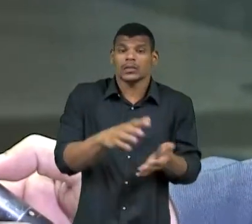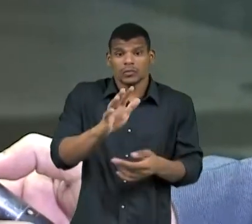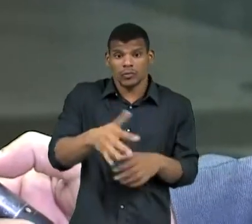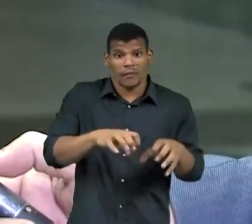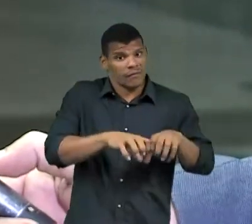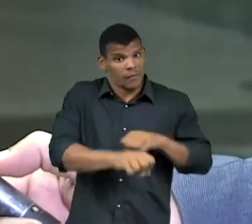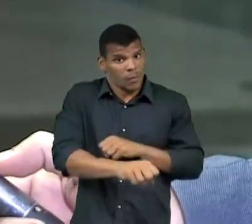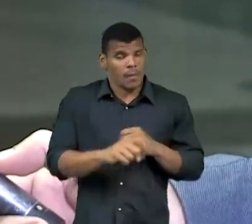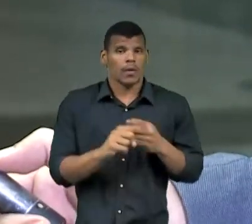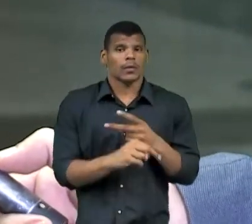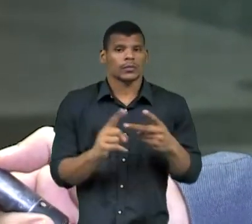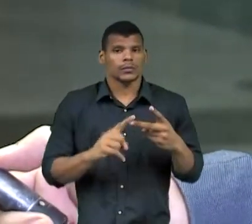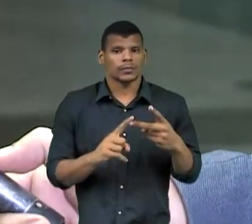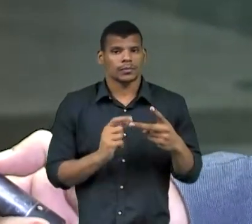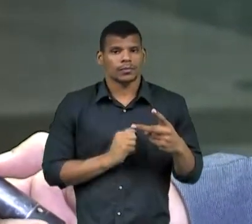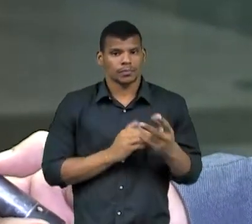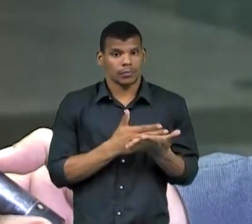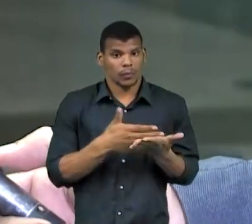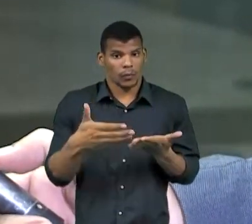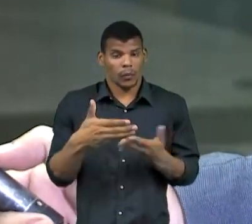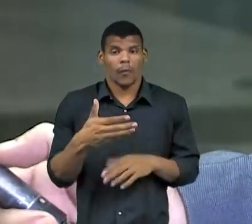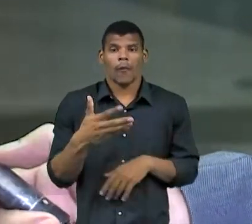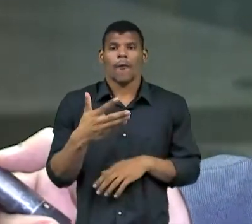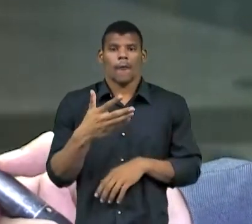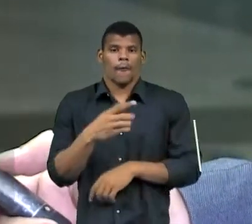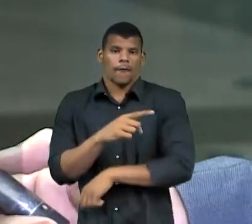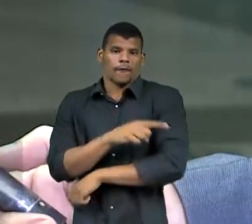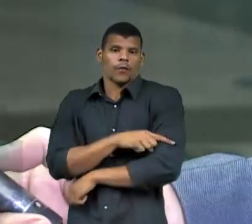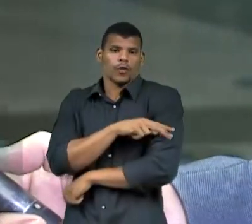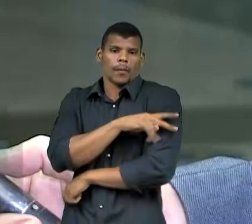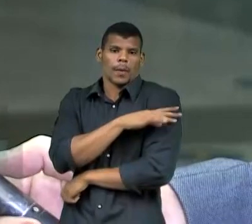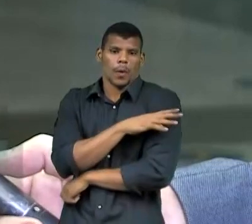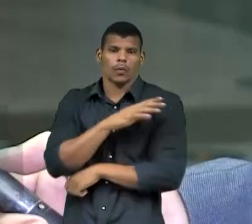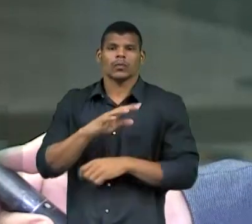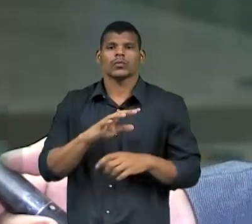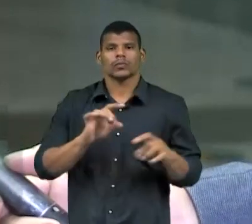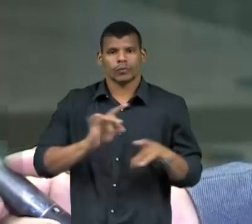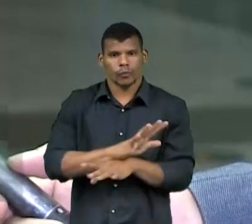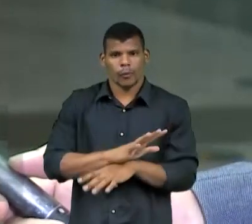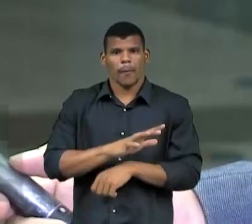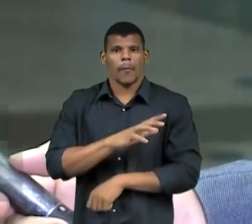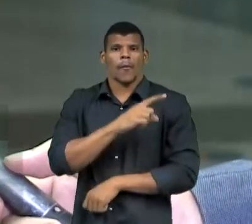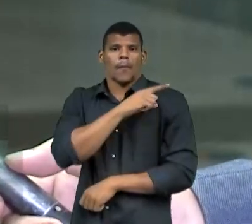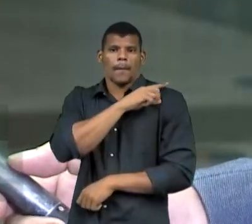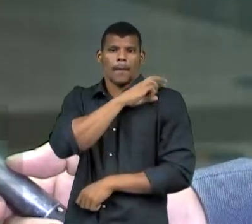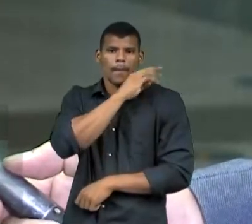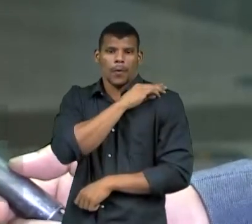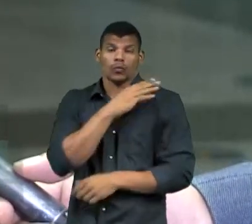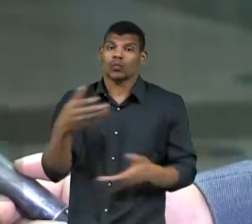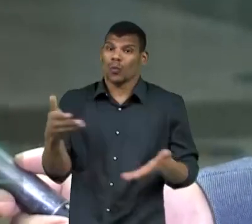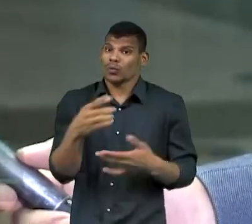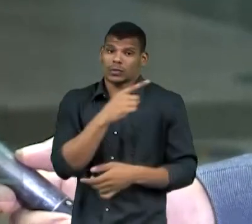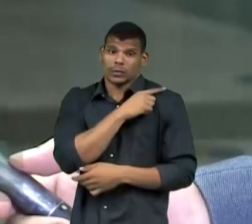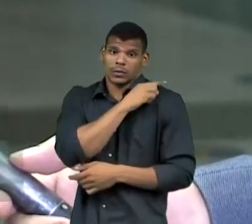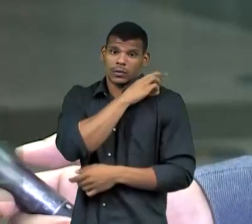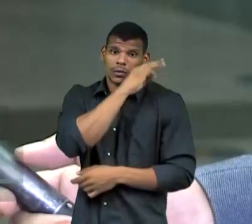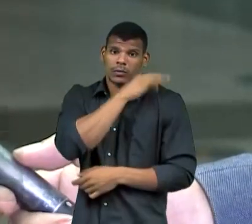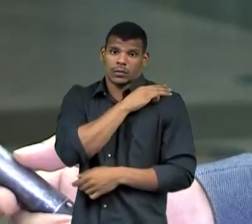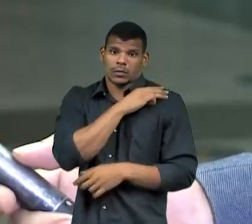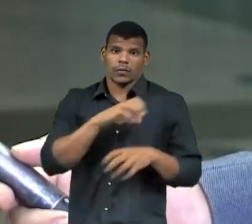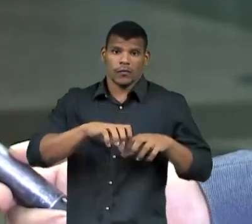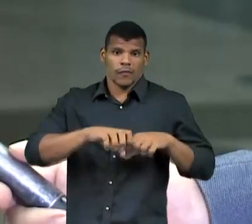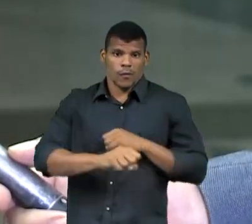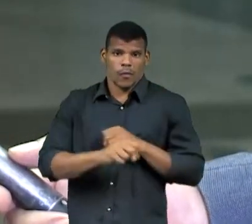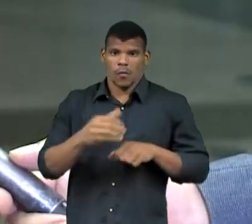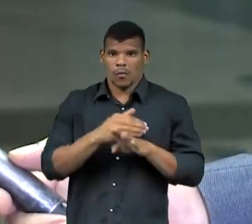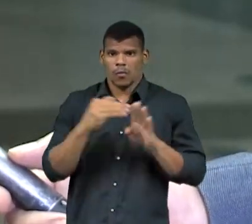né? Nós iniciamos com o ensino fundamental e depois o médio. Hoje nós estamos só com o médio, porque o pessoal da casa já formou quase